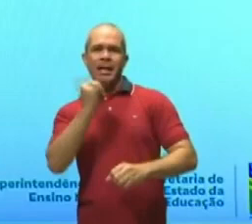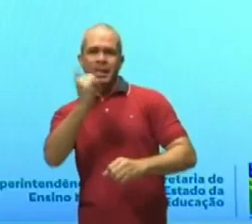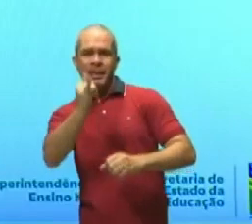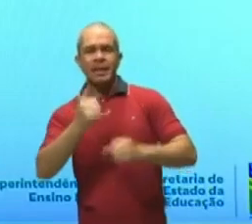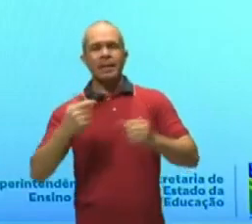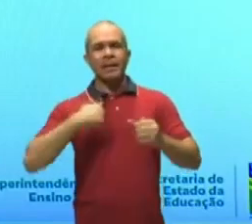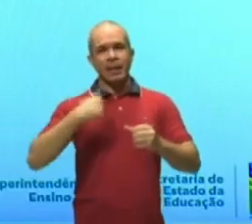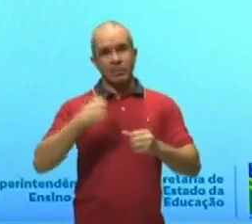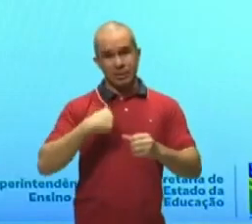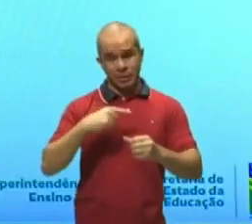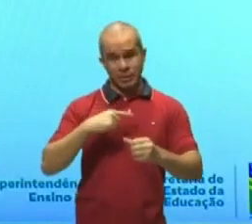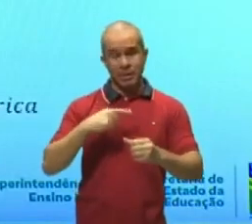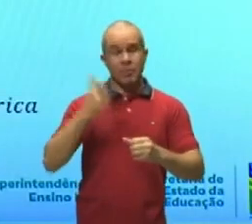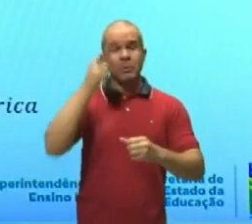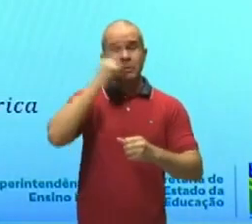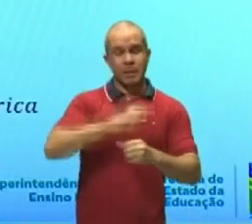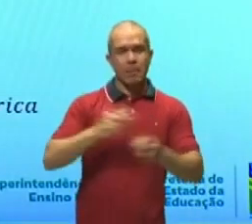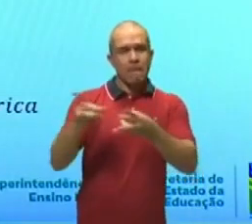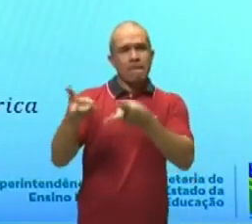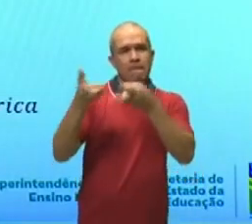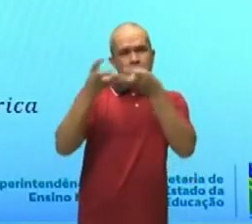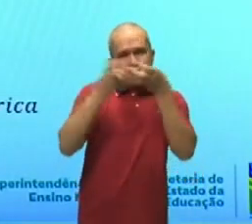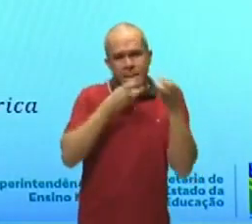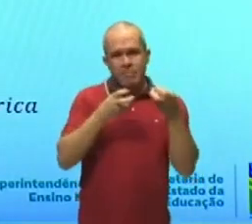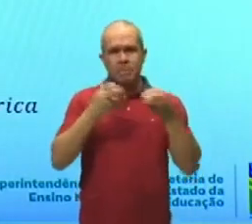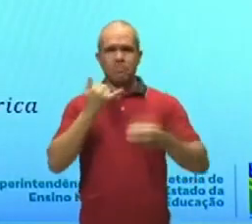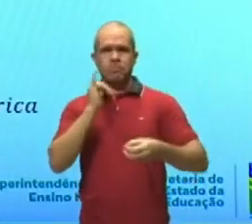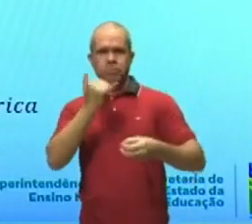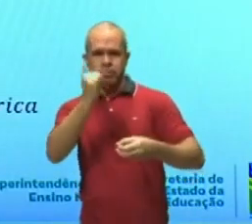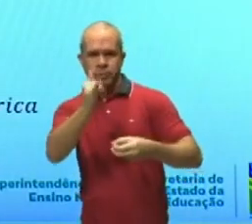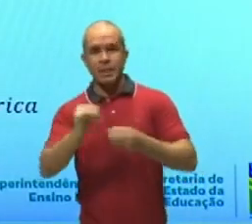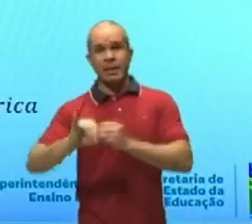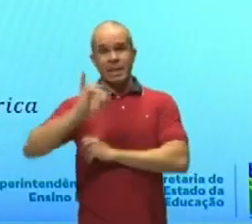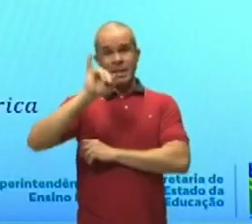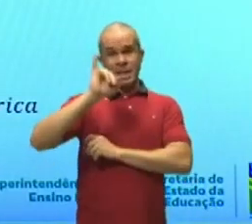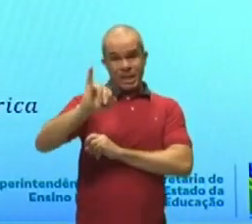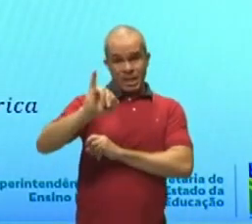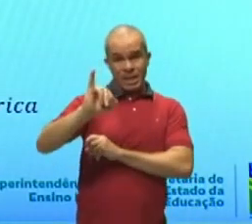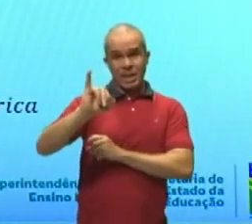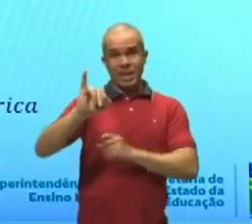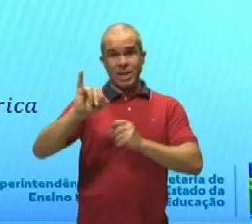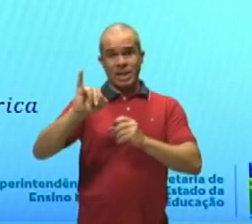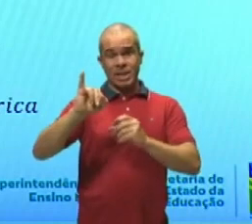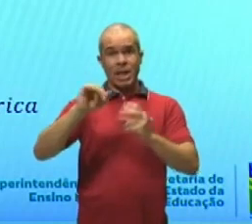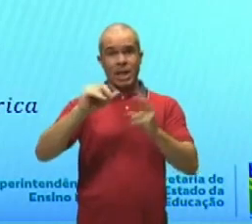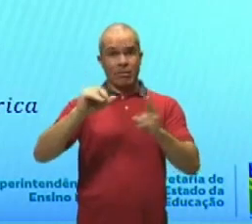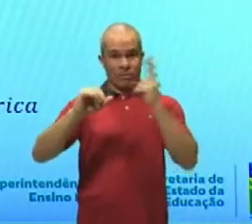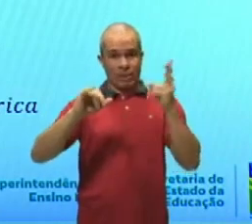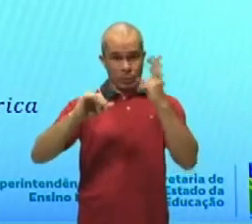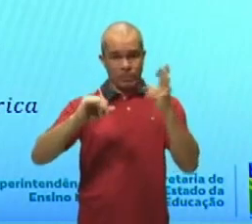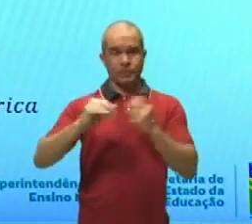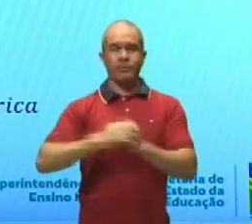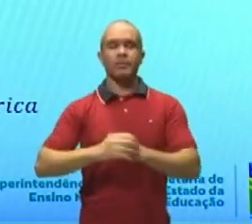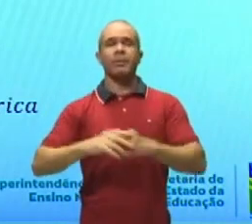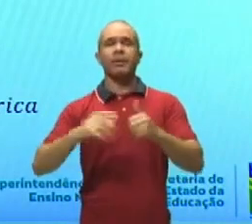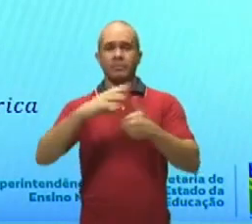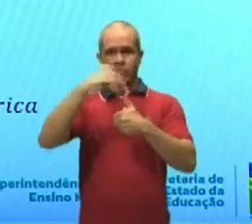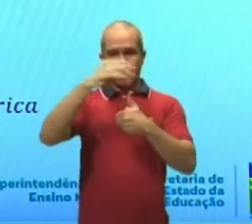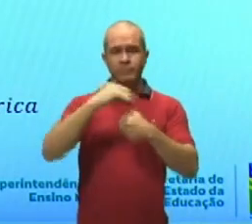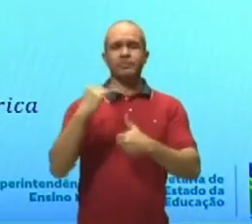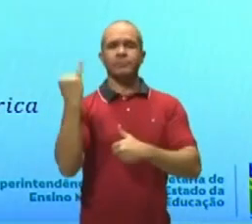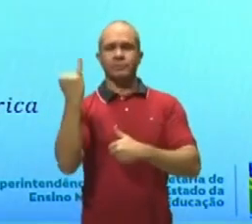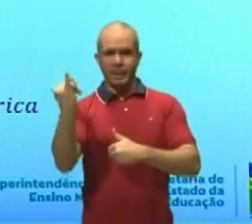a intensidade da minha corrente elétrica, que é o meu I, que é esse o valor da corrente elétrica, a carga elétrica,